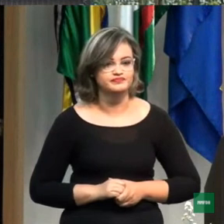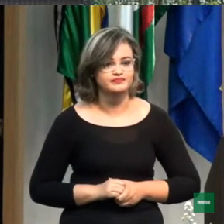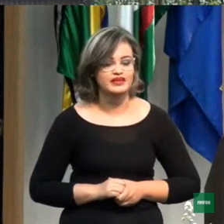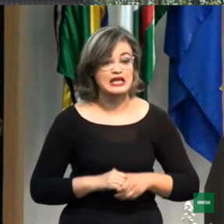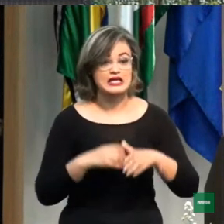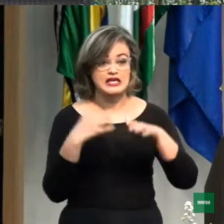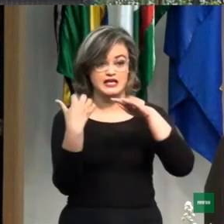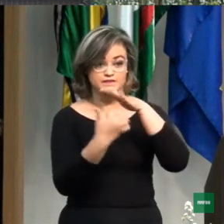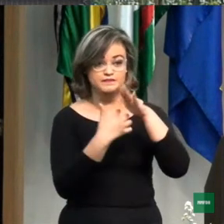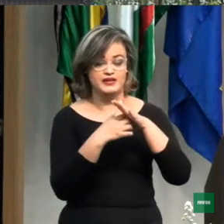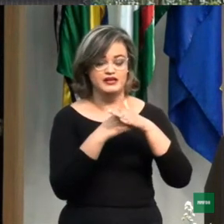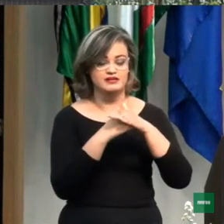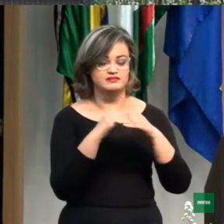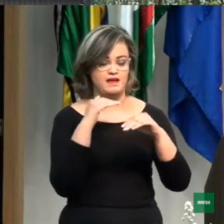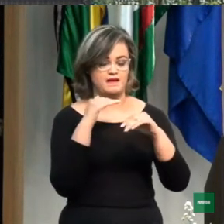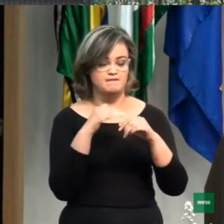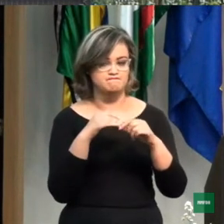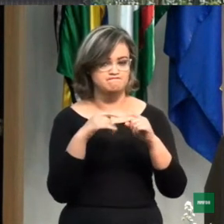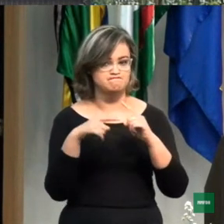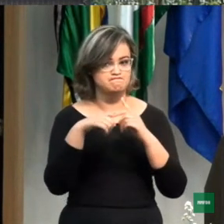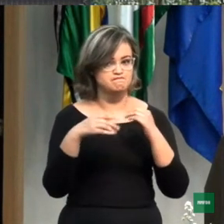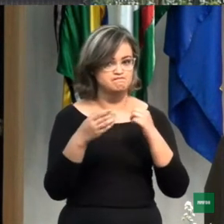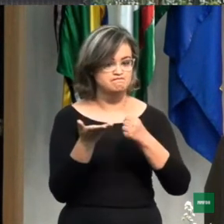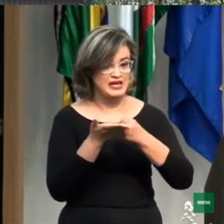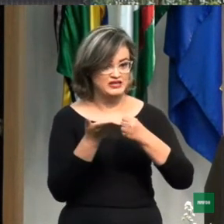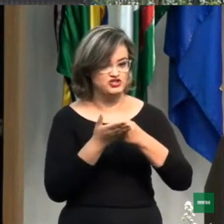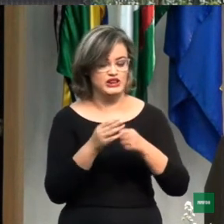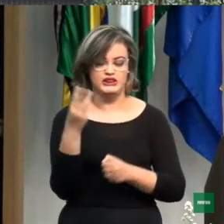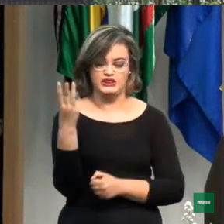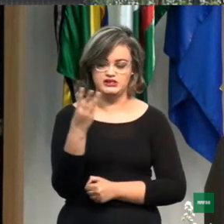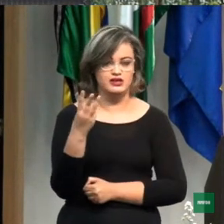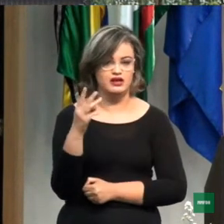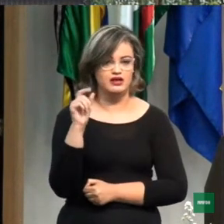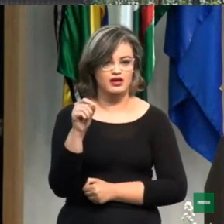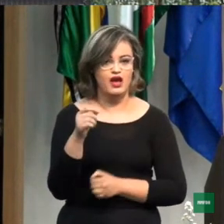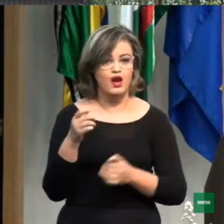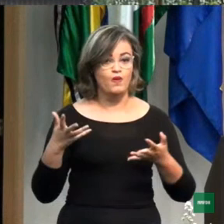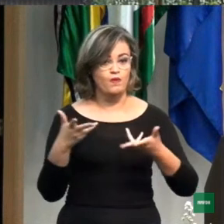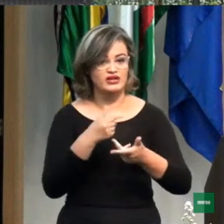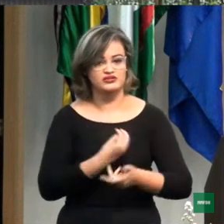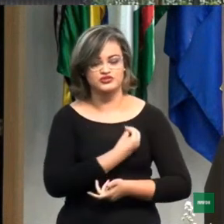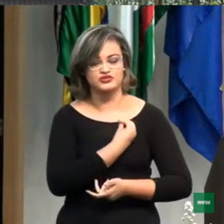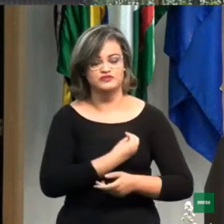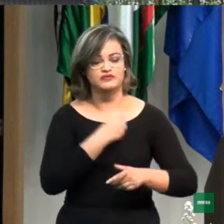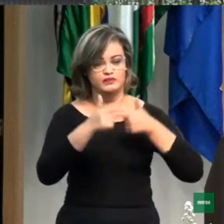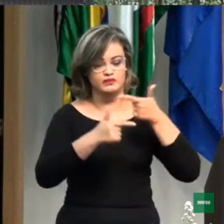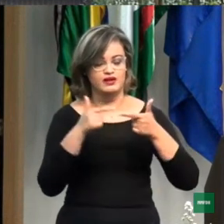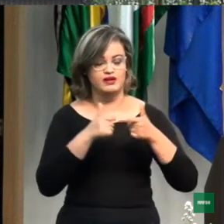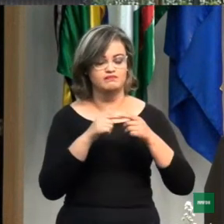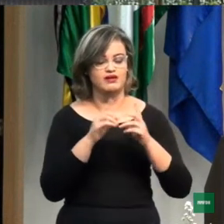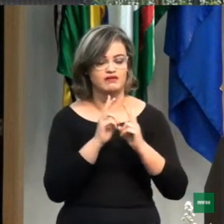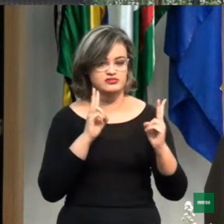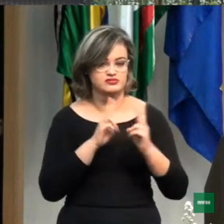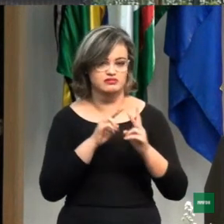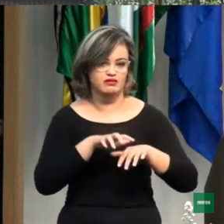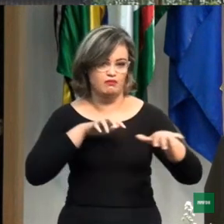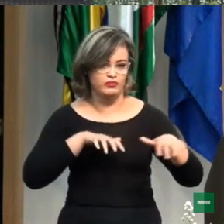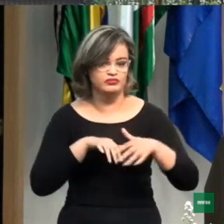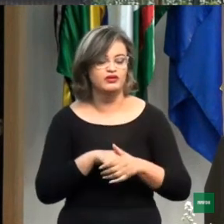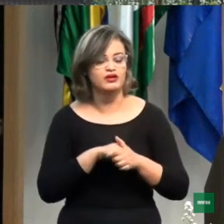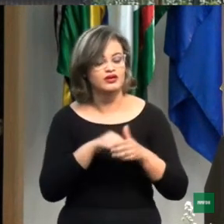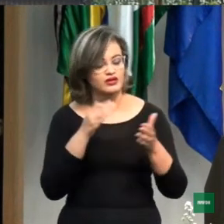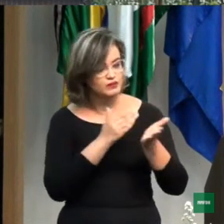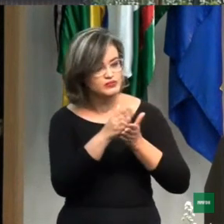Porte, terceiro lugar, Qualidade de Vida no Trabalho Remoto, implementada pela empresa Elo